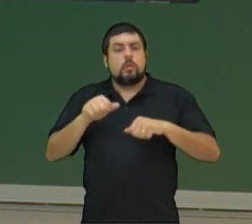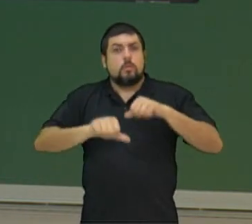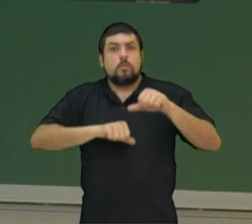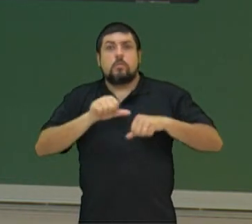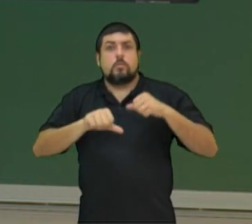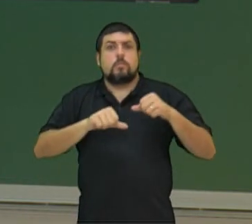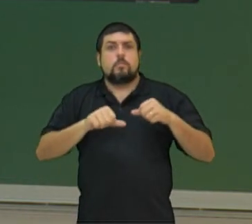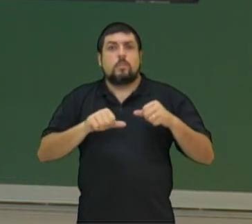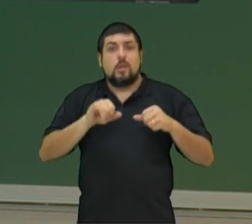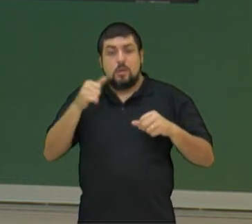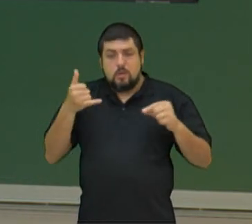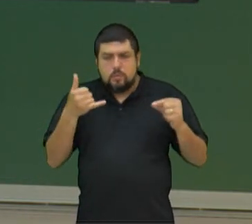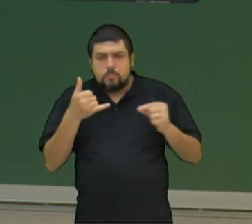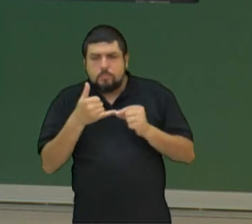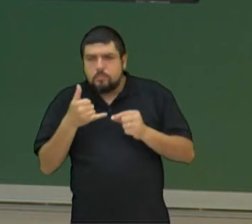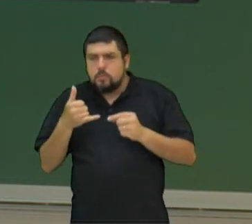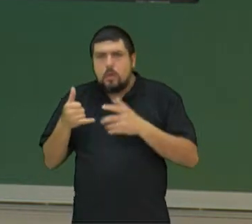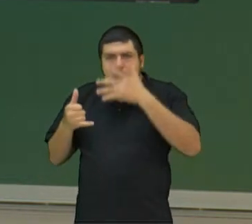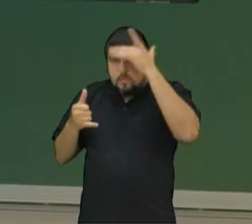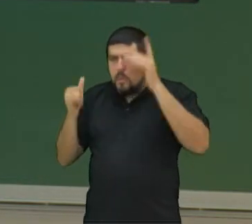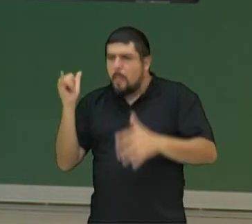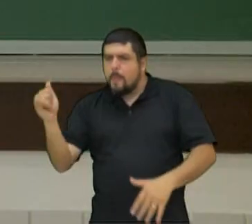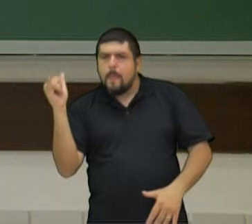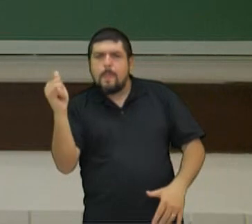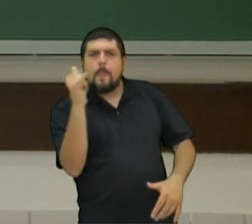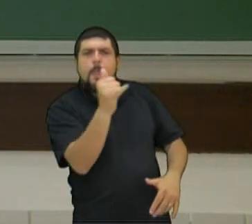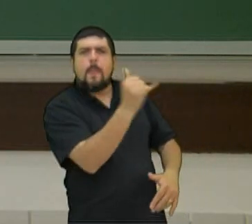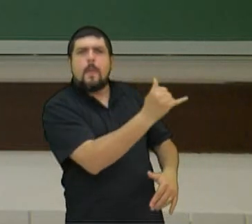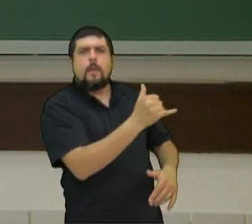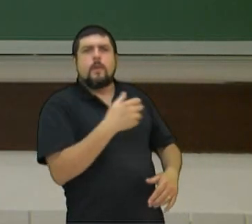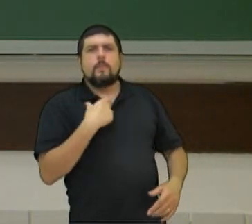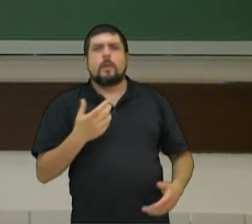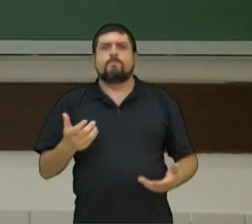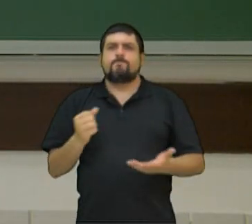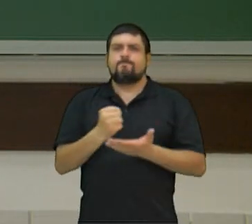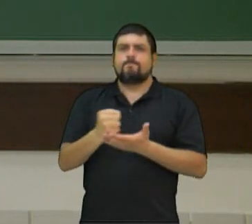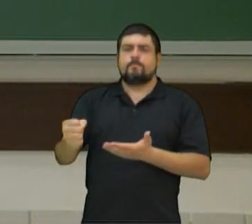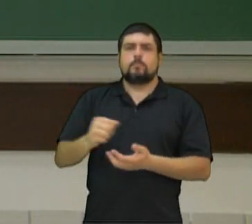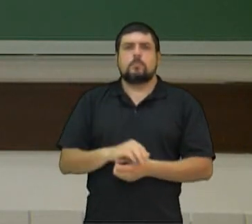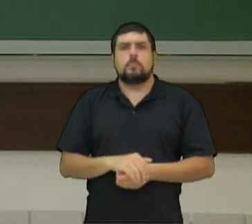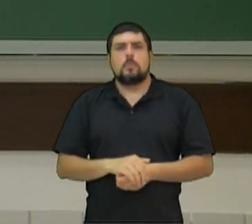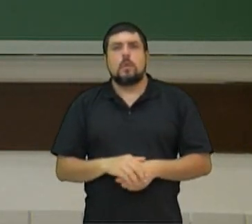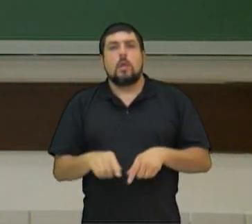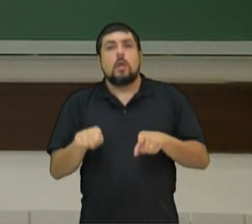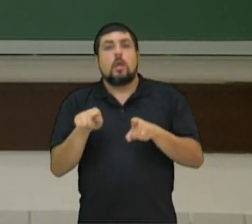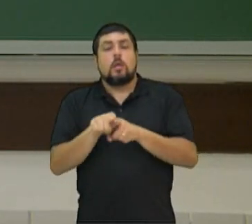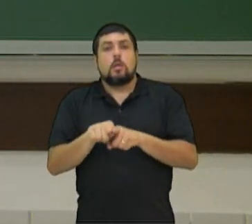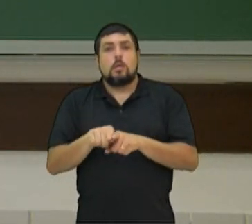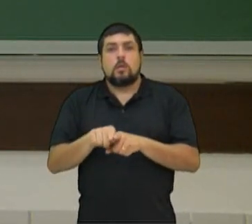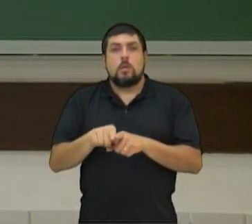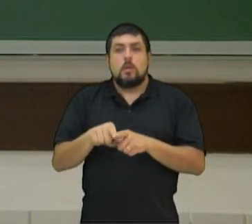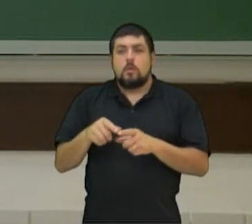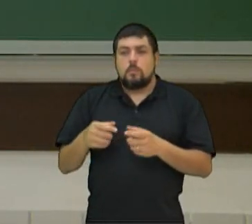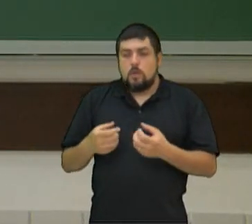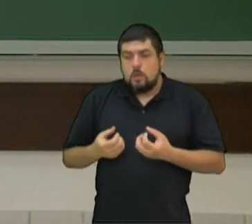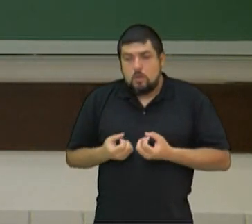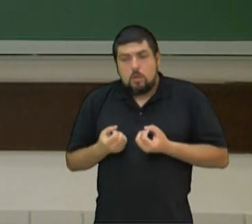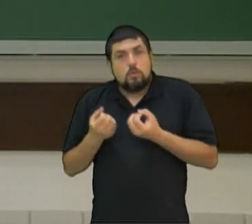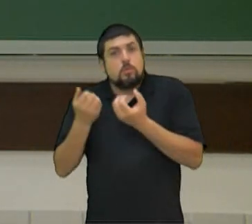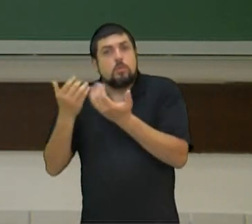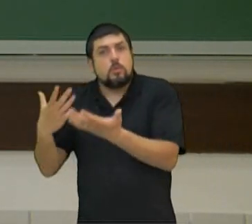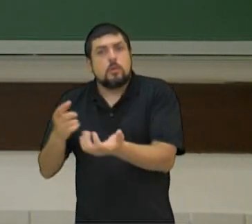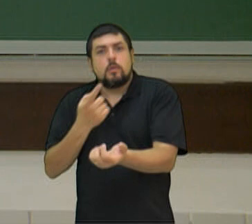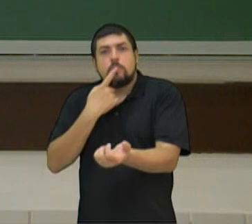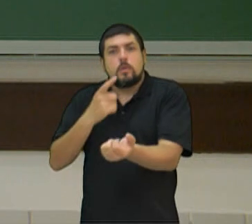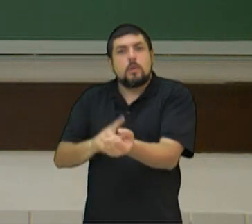de contaminação é altíssimo. Transfusão de sangue contaminado. Não é doando sangue, não é